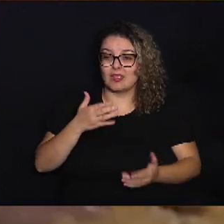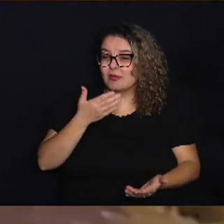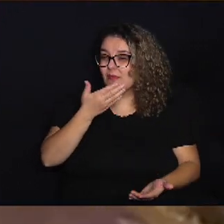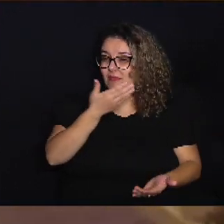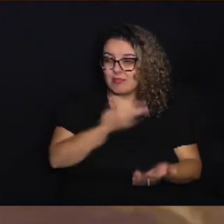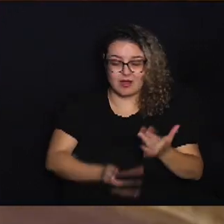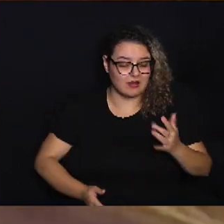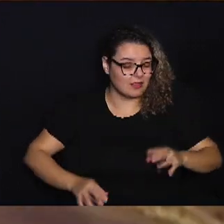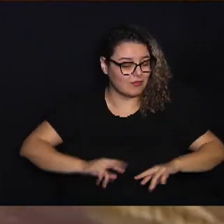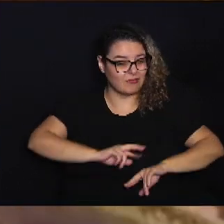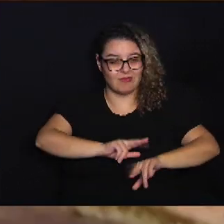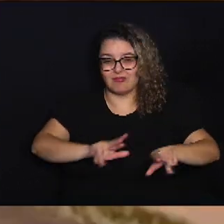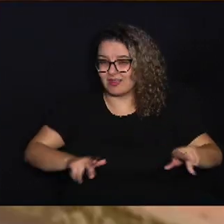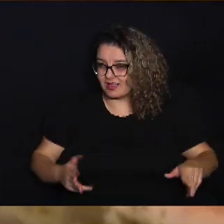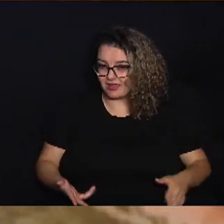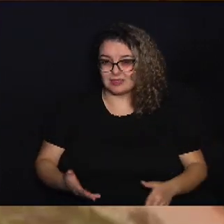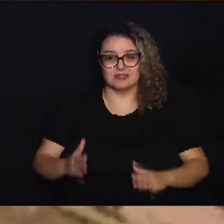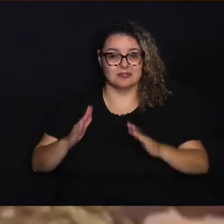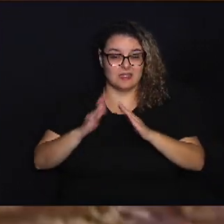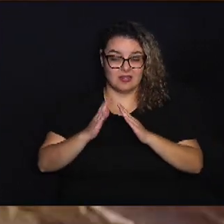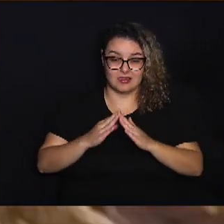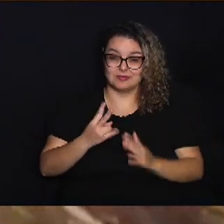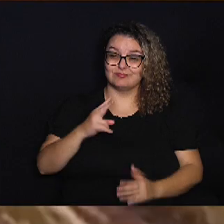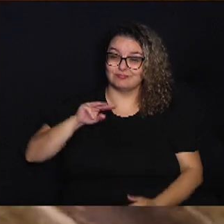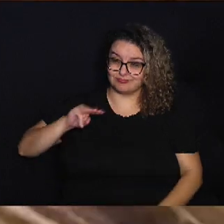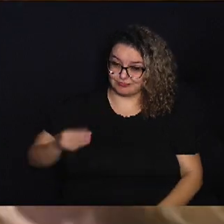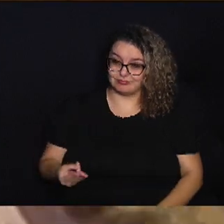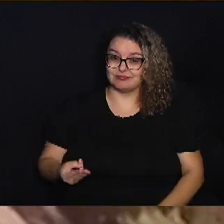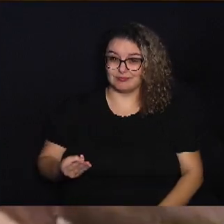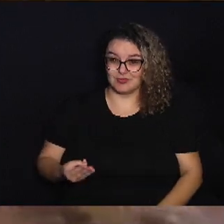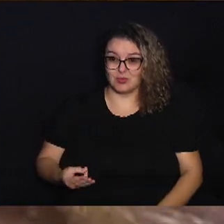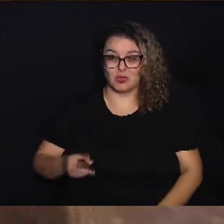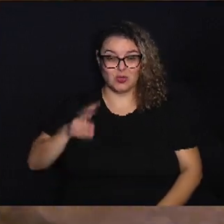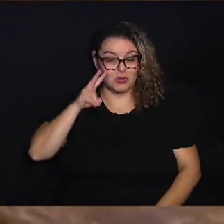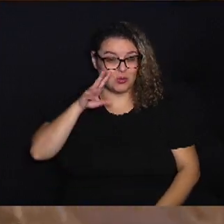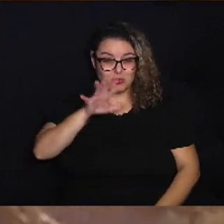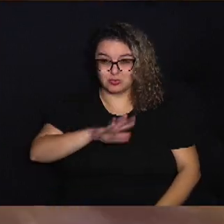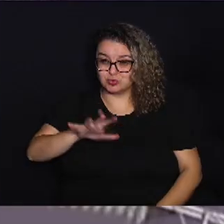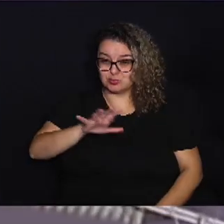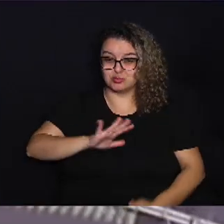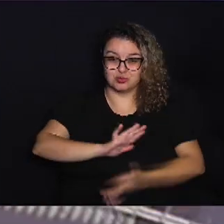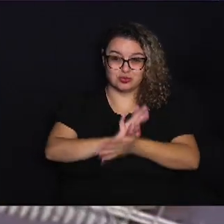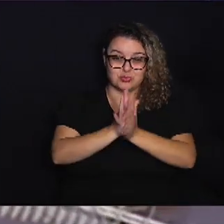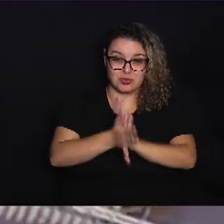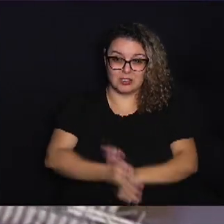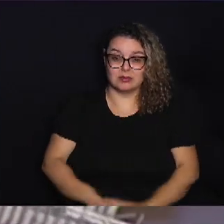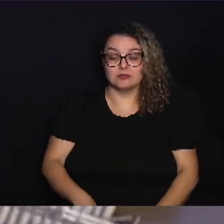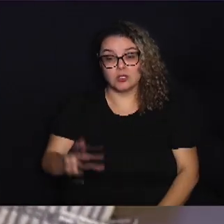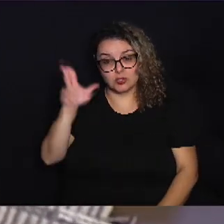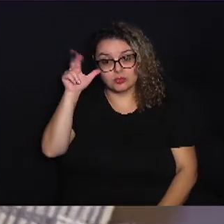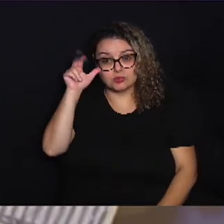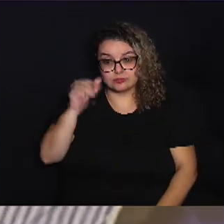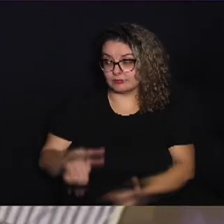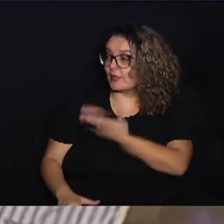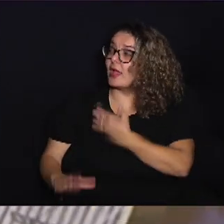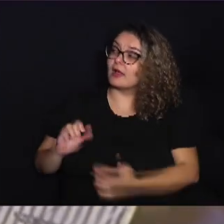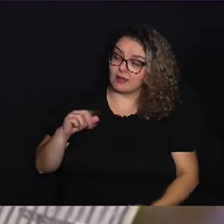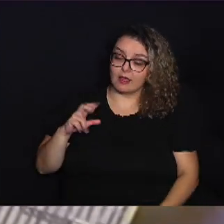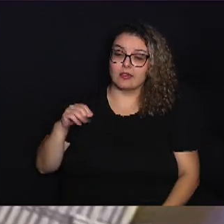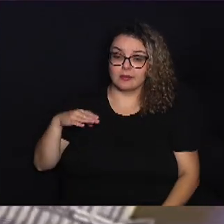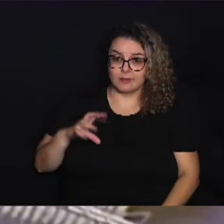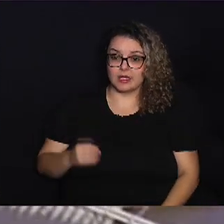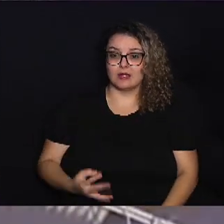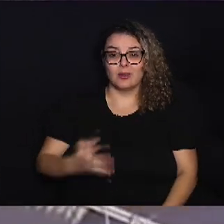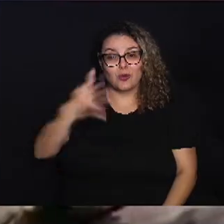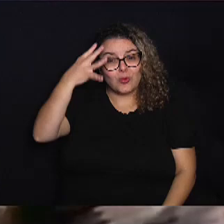de 2 milhões de pessoas. Uma das imagens mais emblemáticas desta tragédia foi do cavalo Caramelo, que ficou